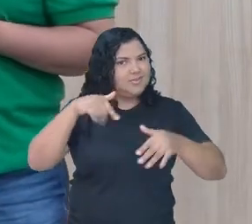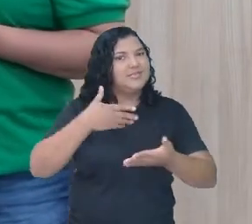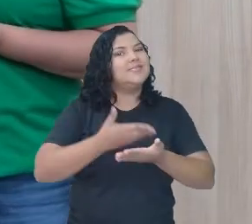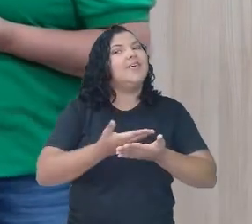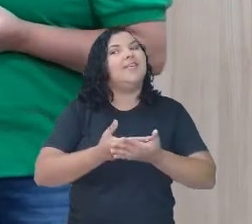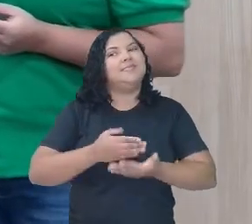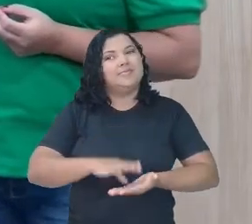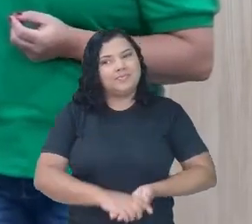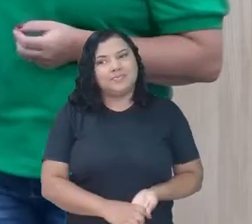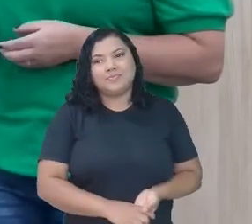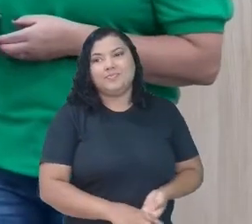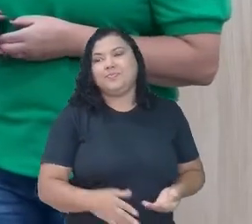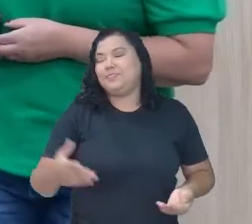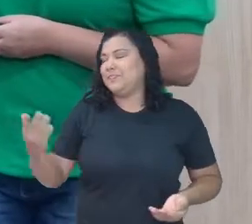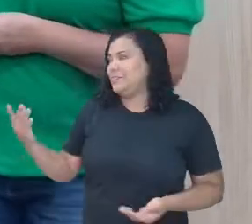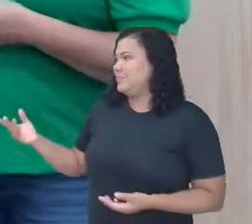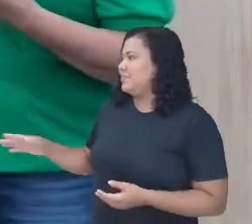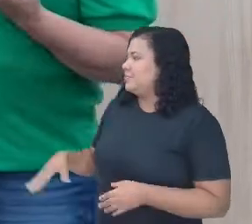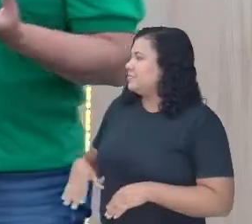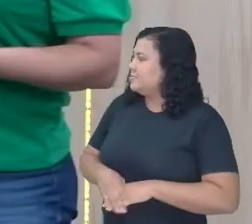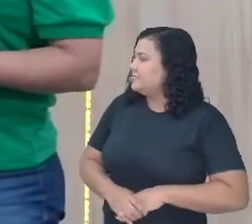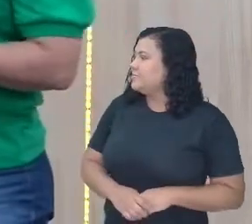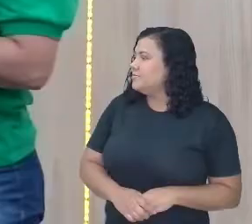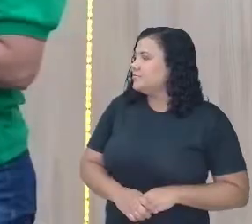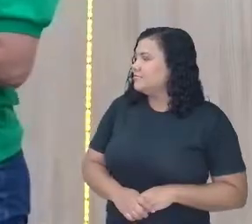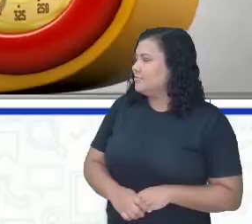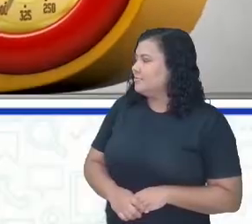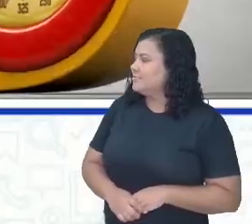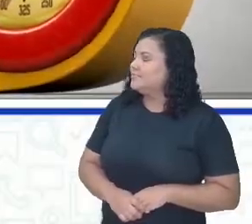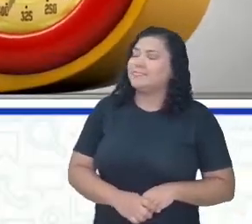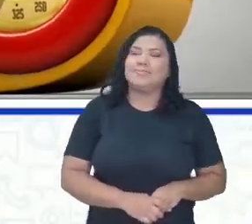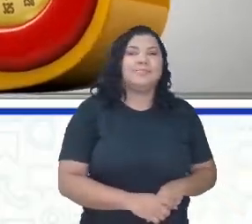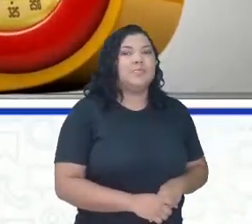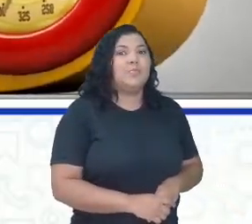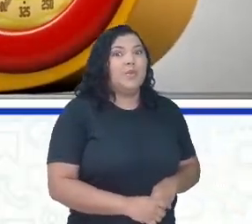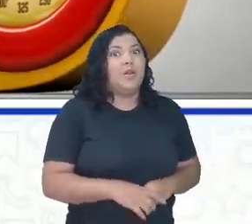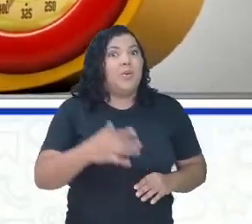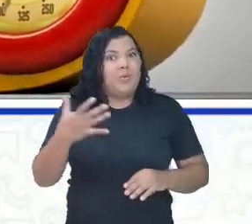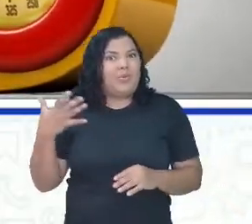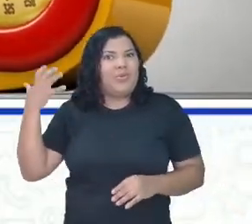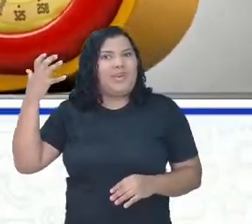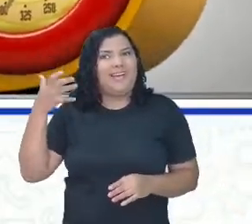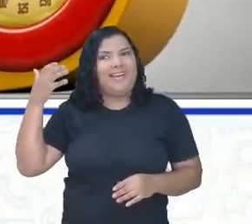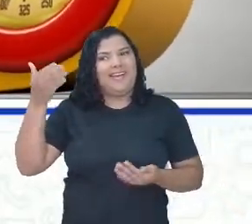nessa aula. Vamos seguir. A história do rádio começou com